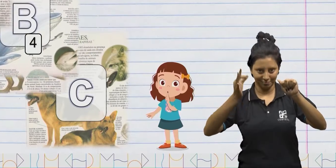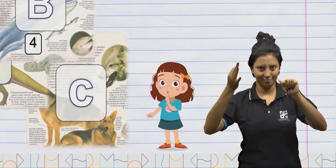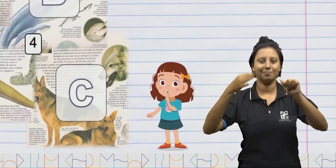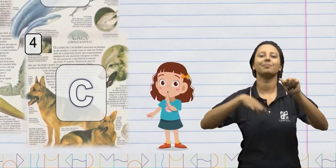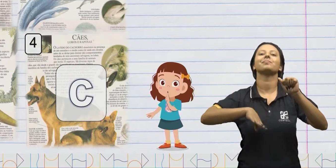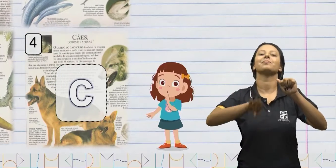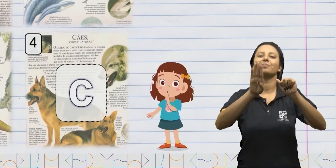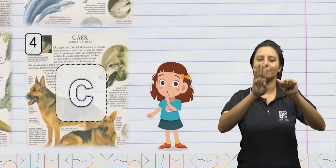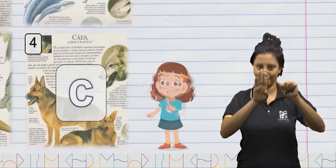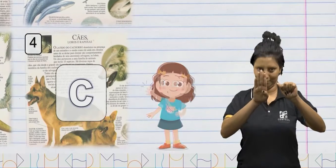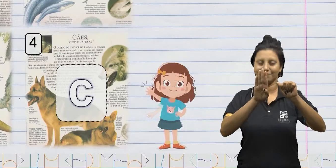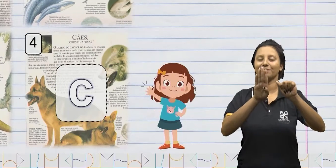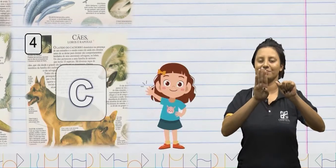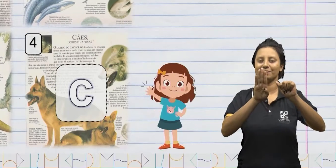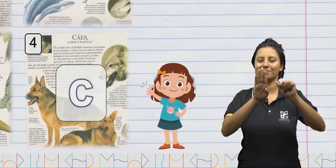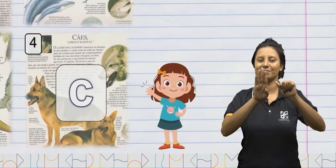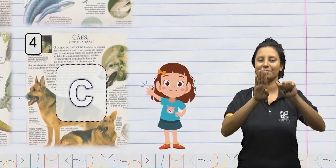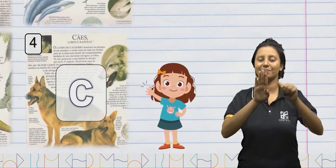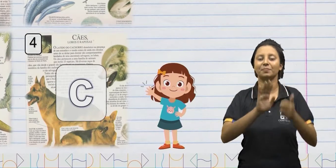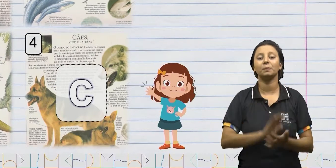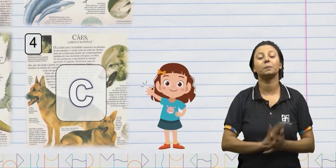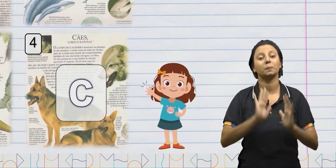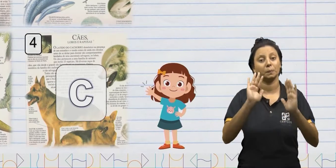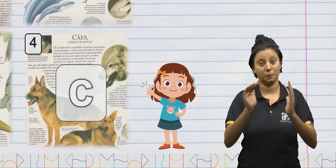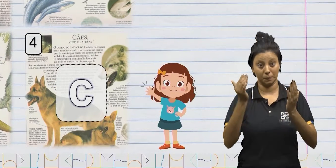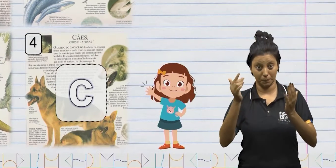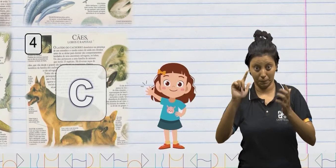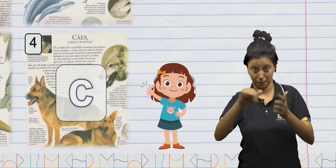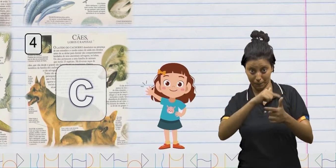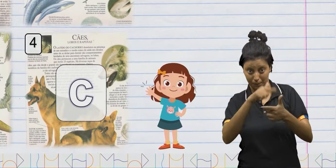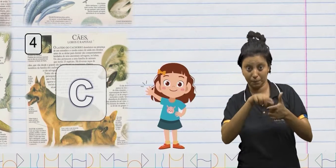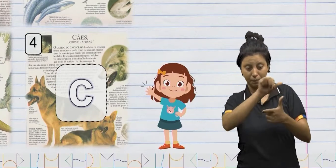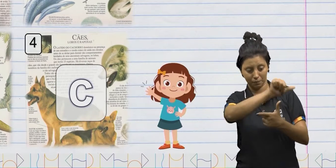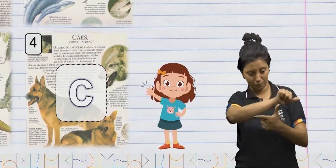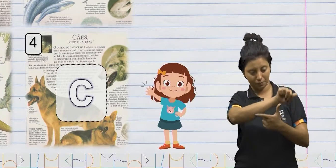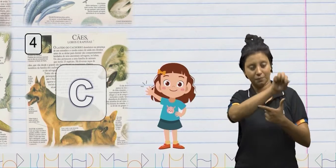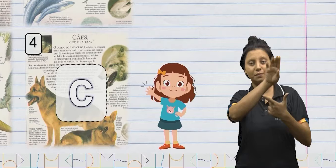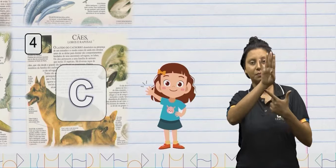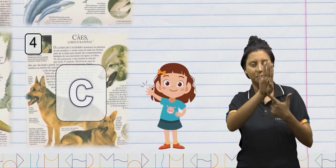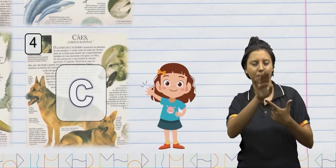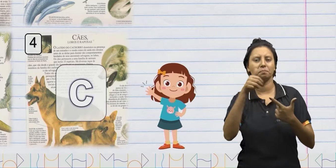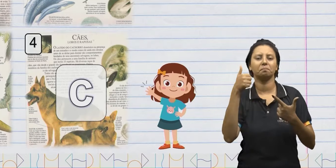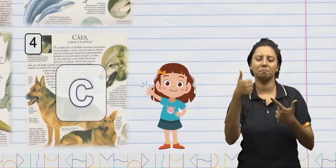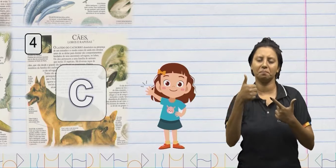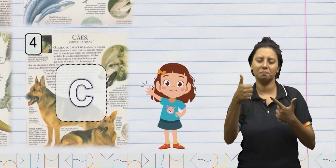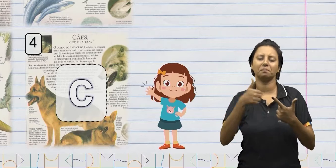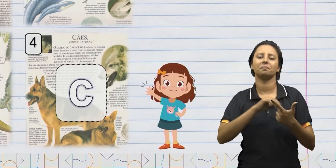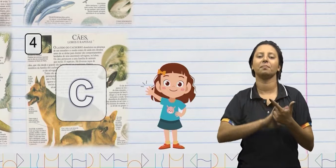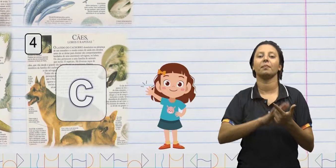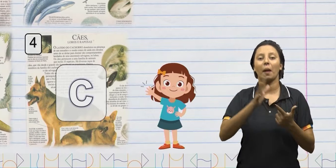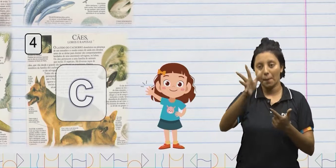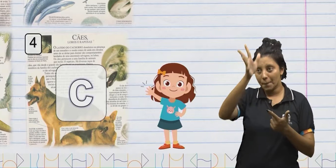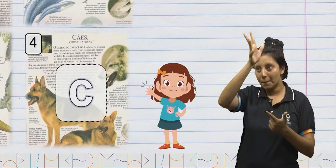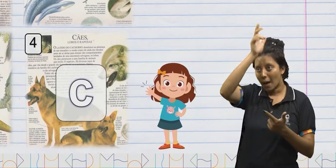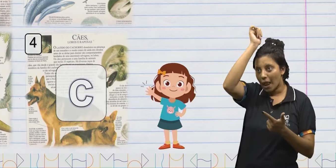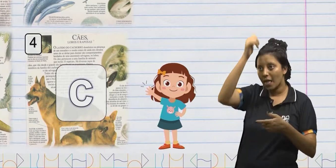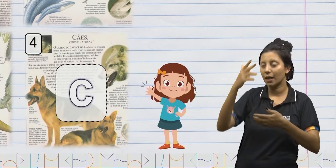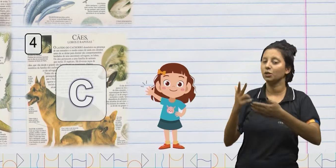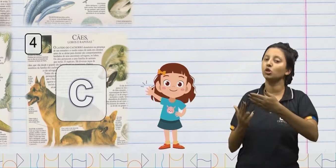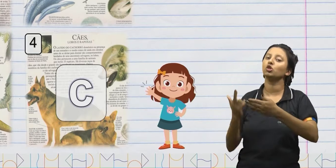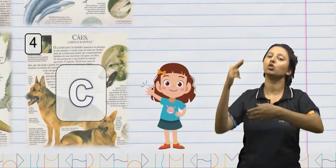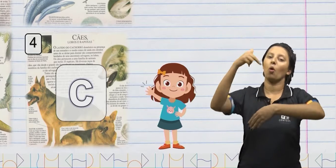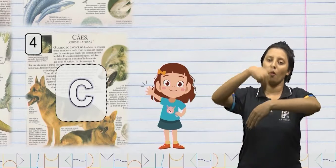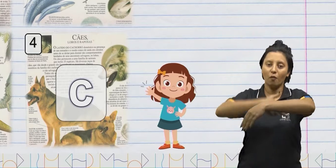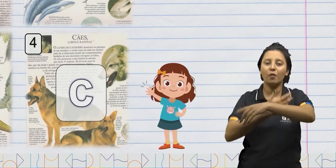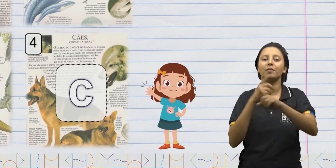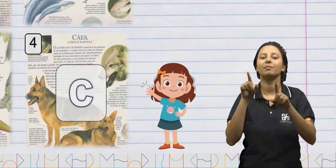Exatamente, a letra B. Então, o próximo verbete dessa sequência é o verbete baleias e golfinhos, que começa